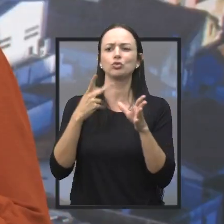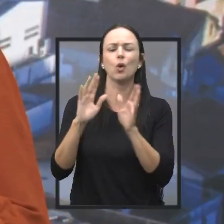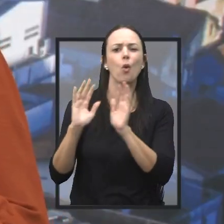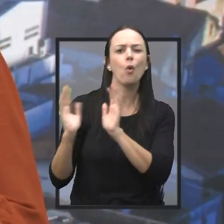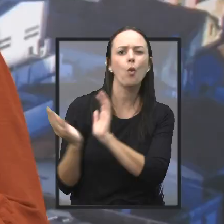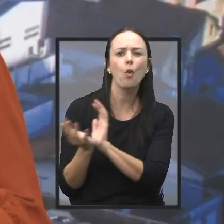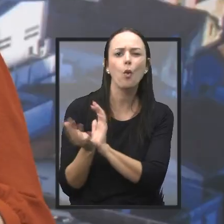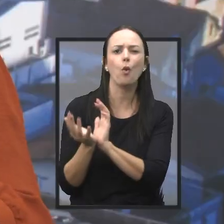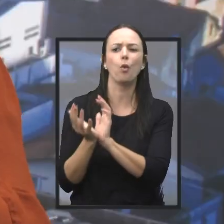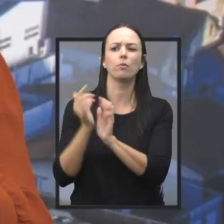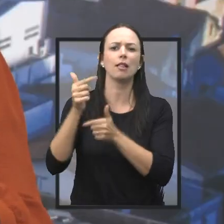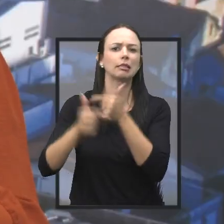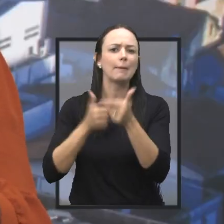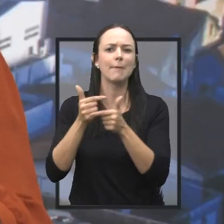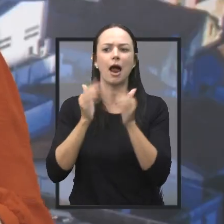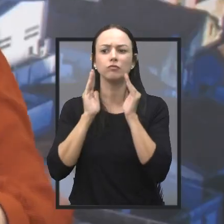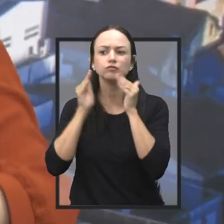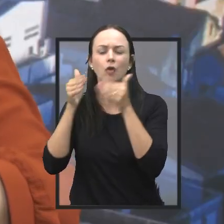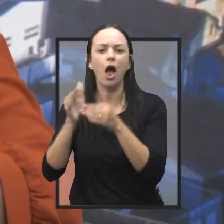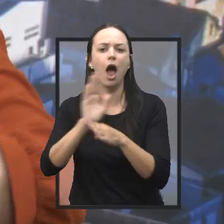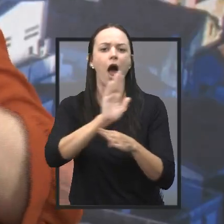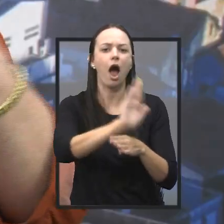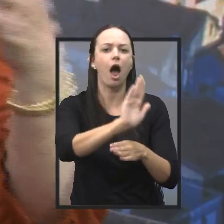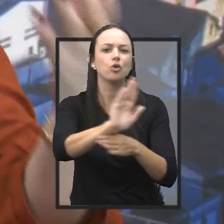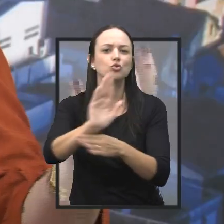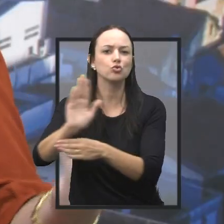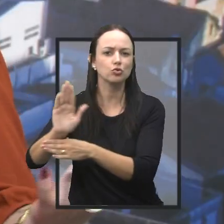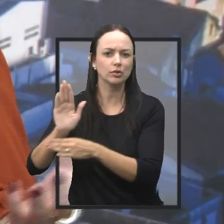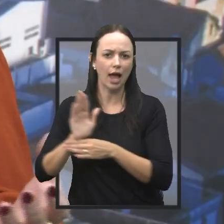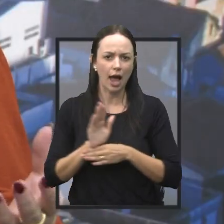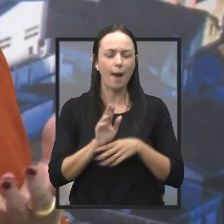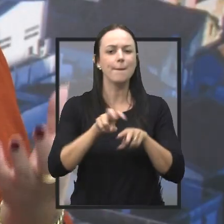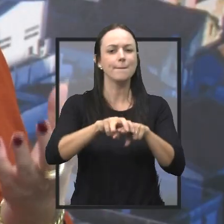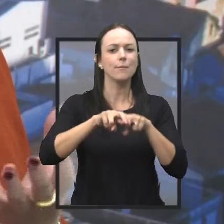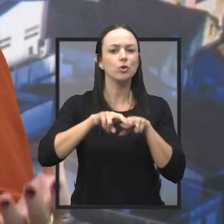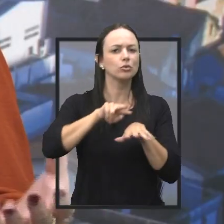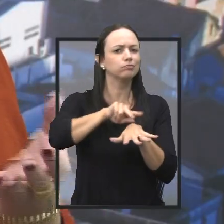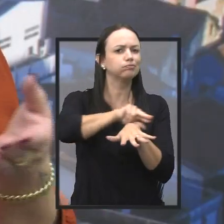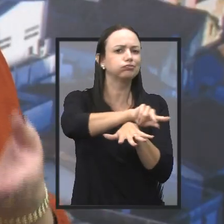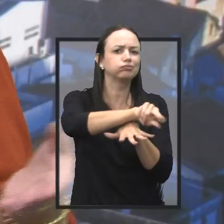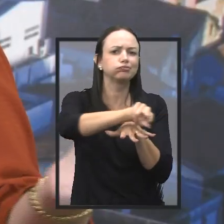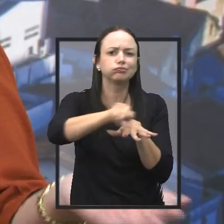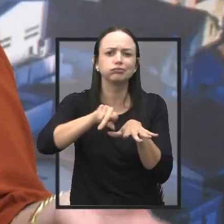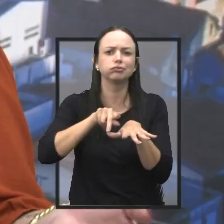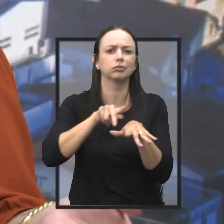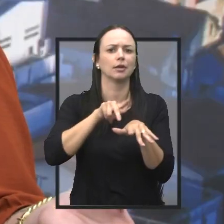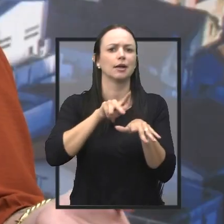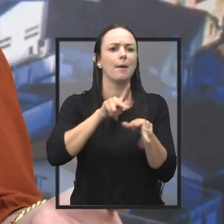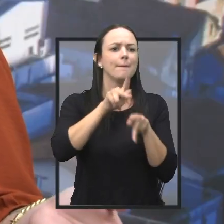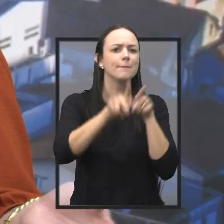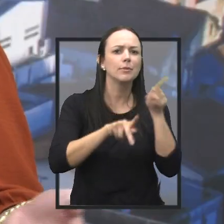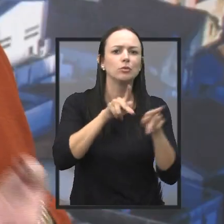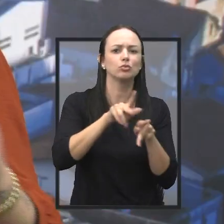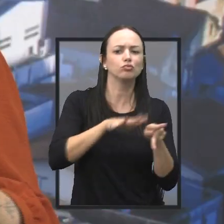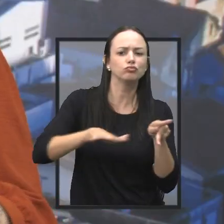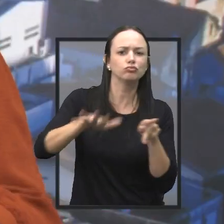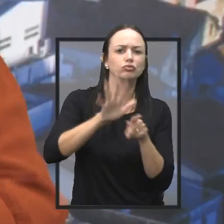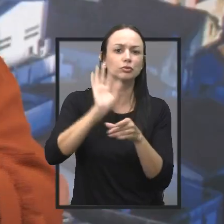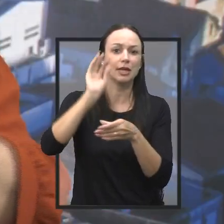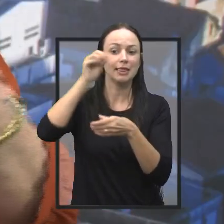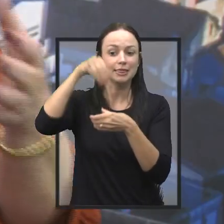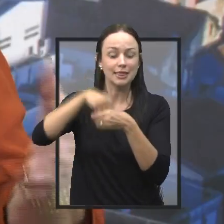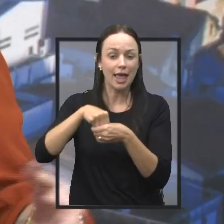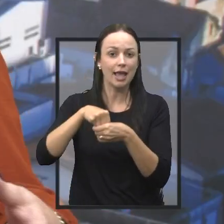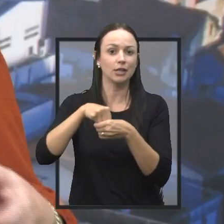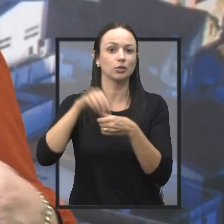ele trabalha, né? Essa é a ideia dessa pluralidade de pessoas dentro de uma casa de leis. Então você